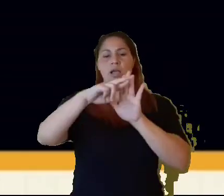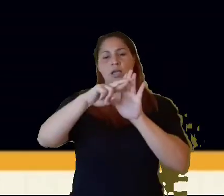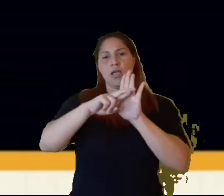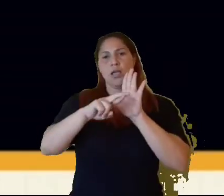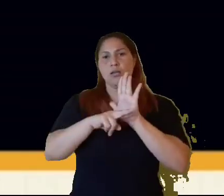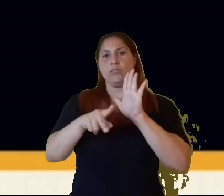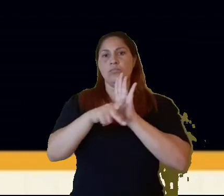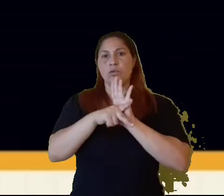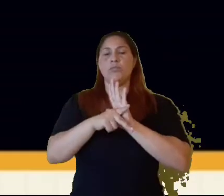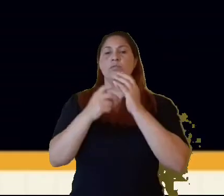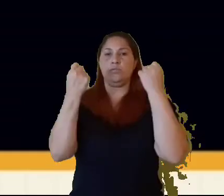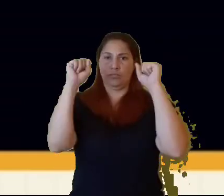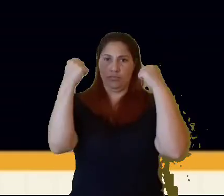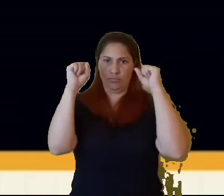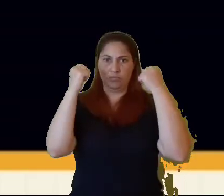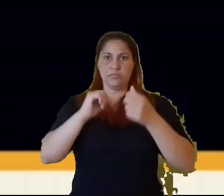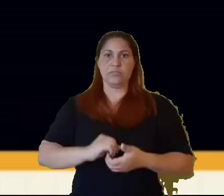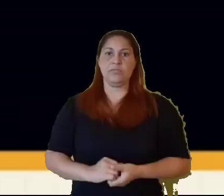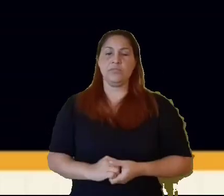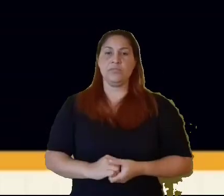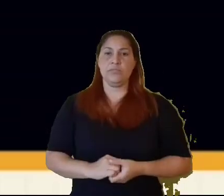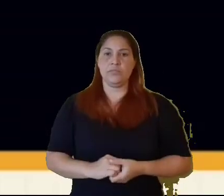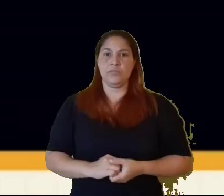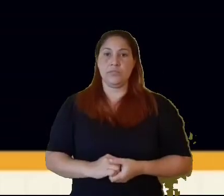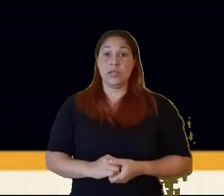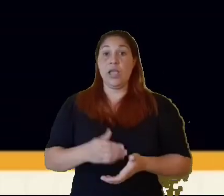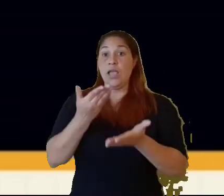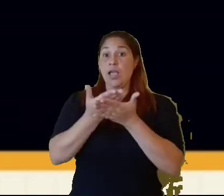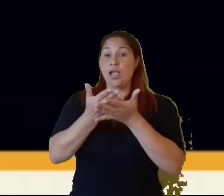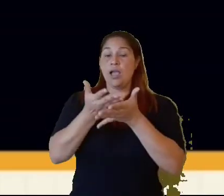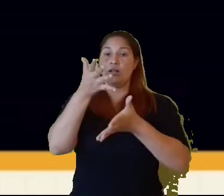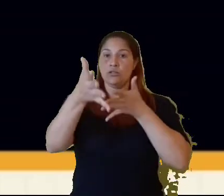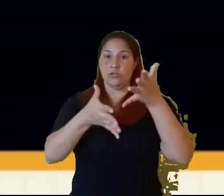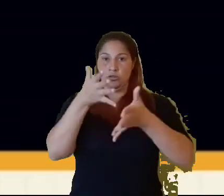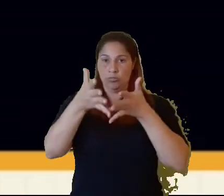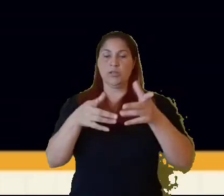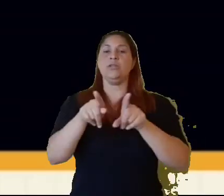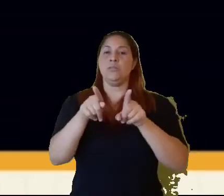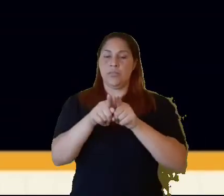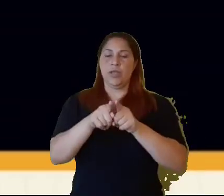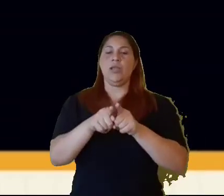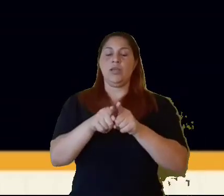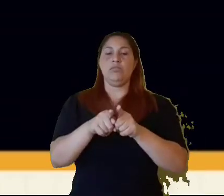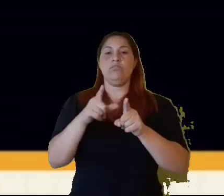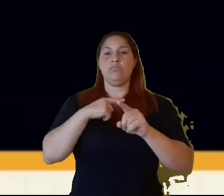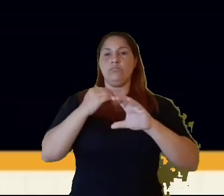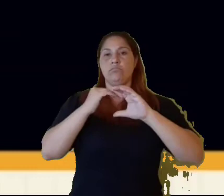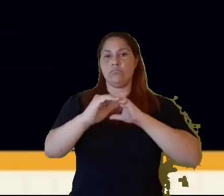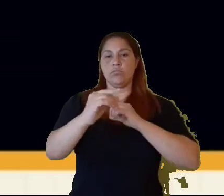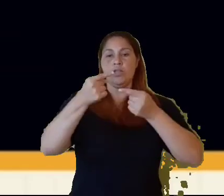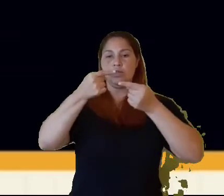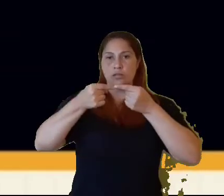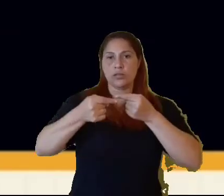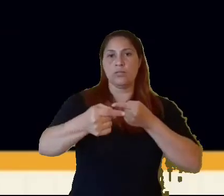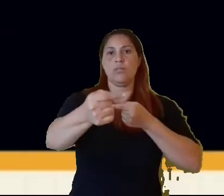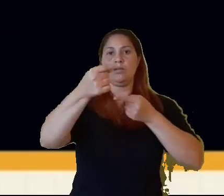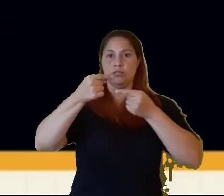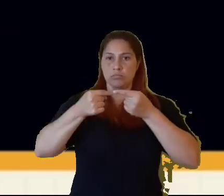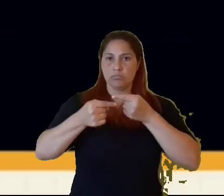educação física e tudo mais. Aula de Libras, a gente também vai estar encaminhando para vocês